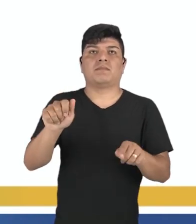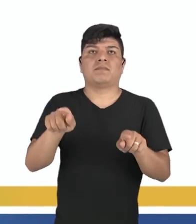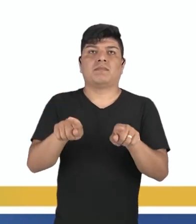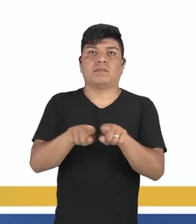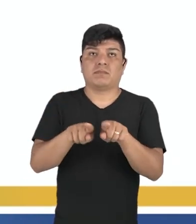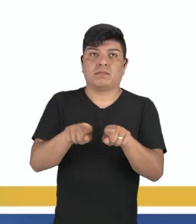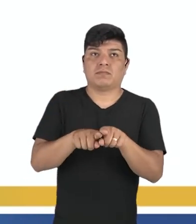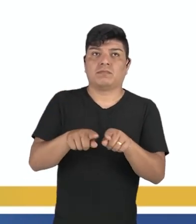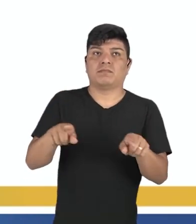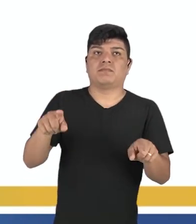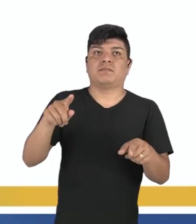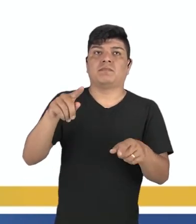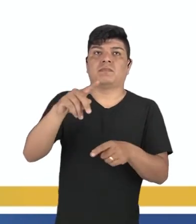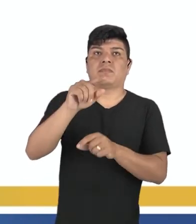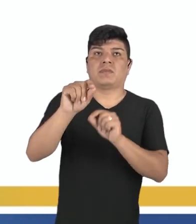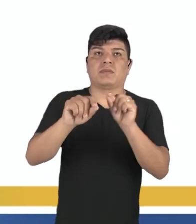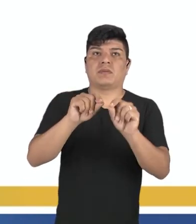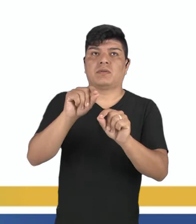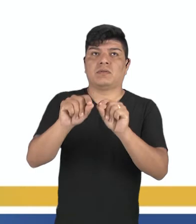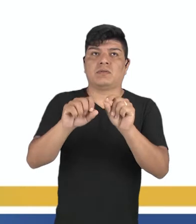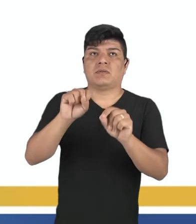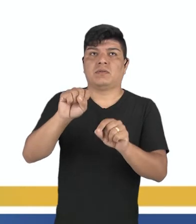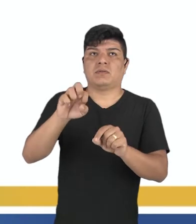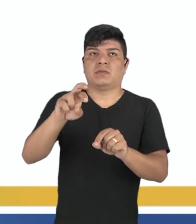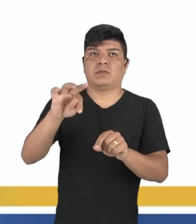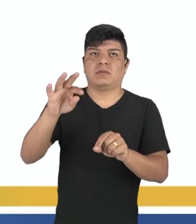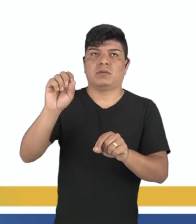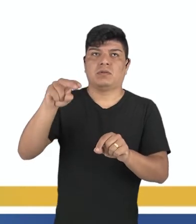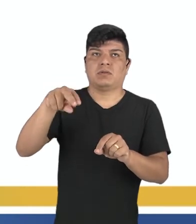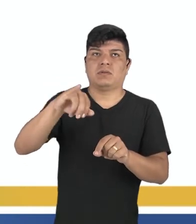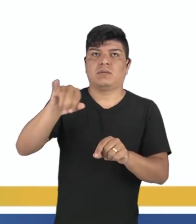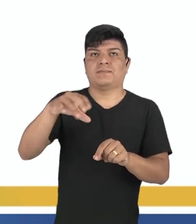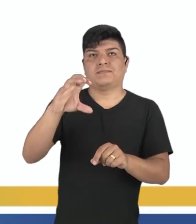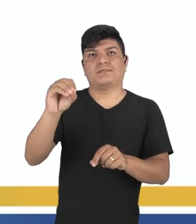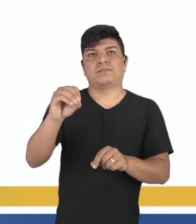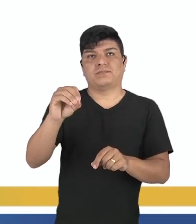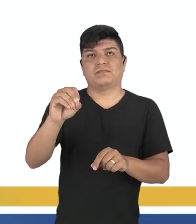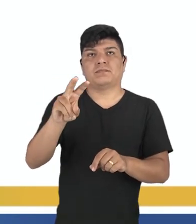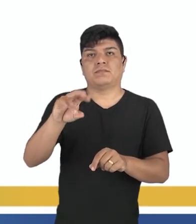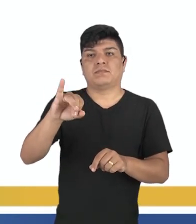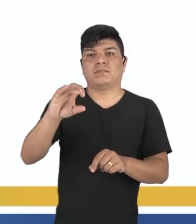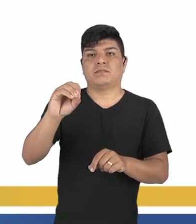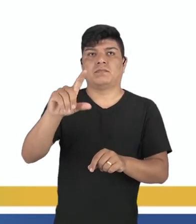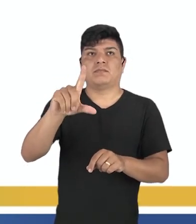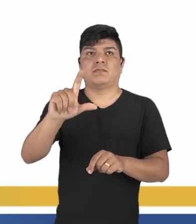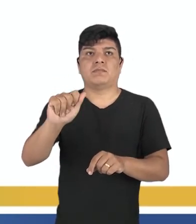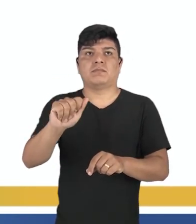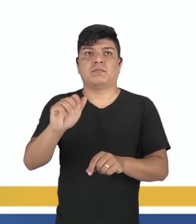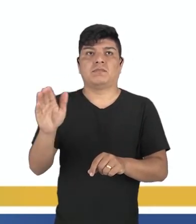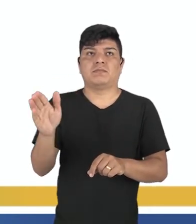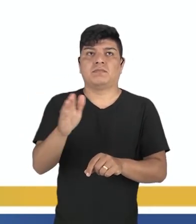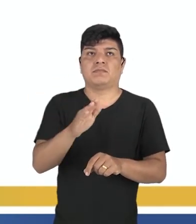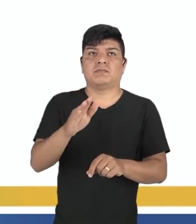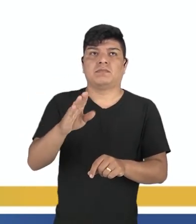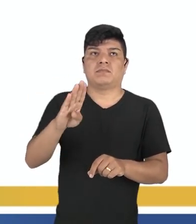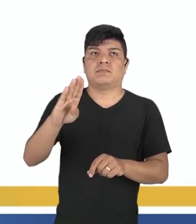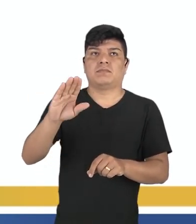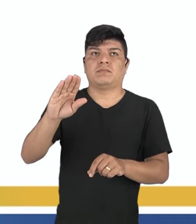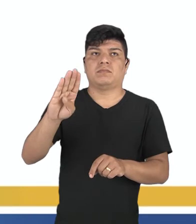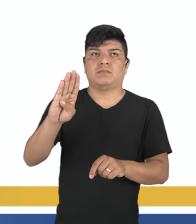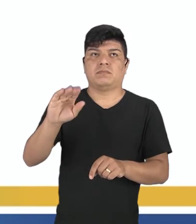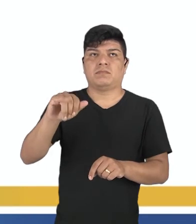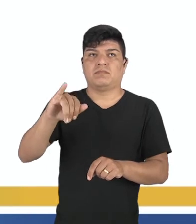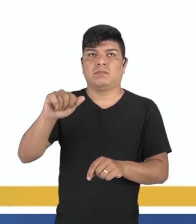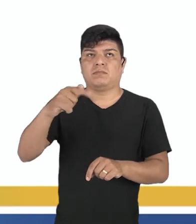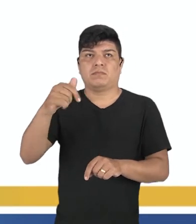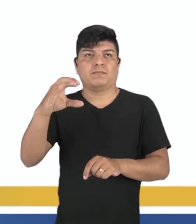viola, o baião nordestino, o rock e outros. Esse período é considerado um marco para a